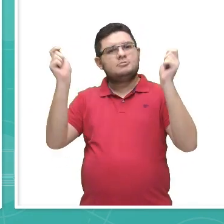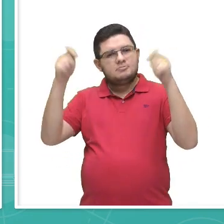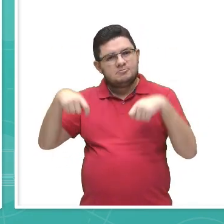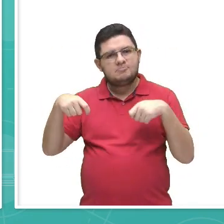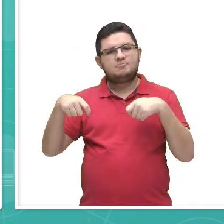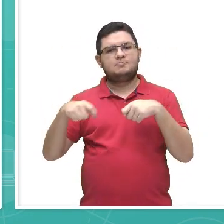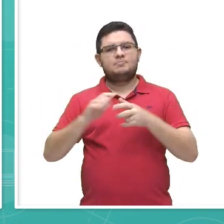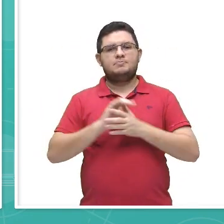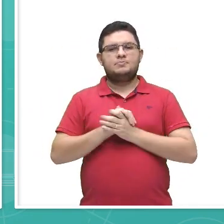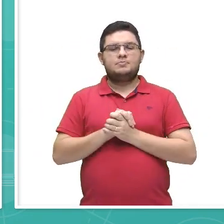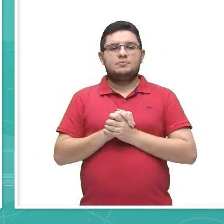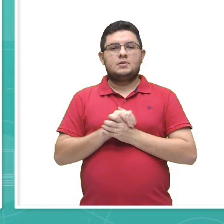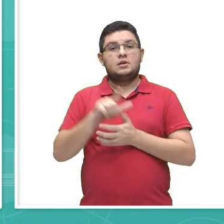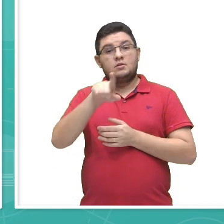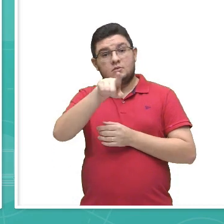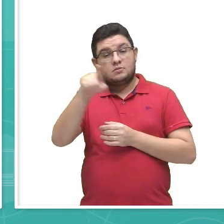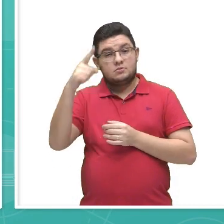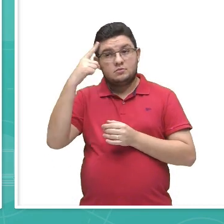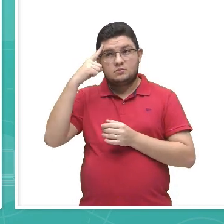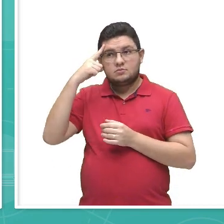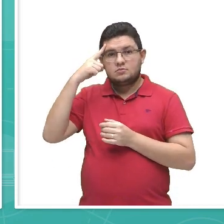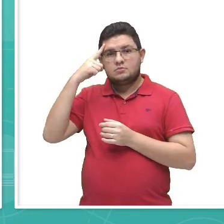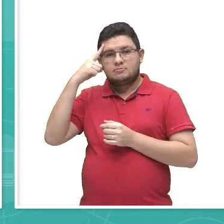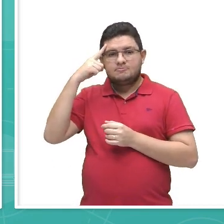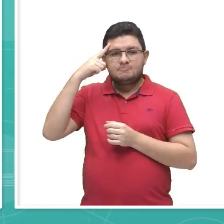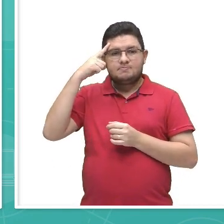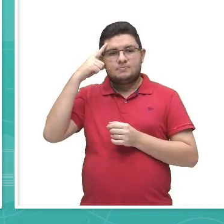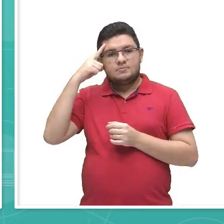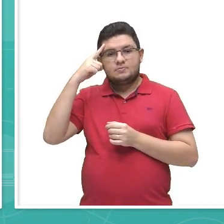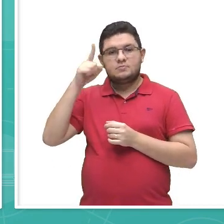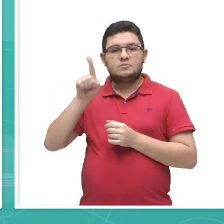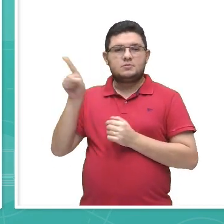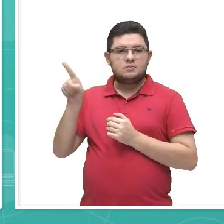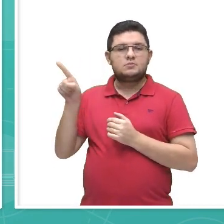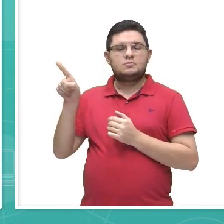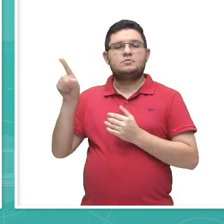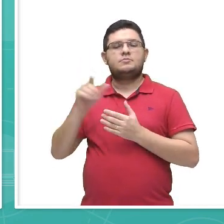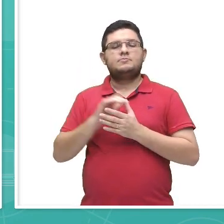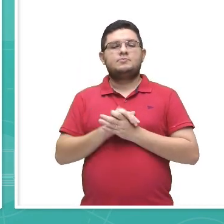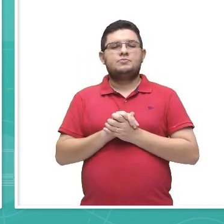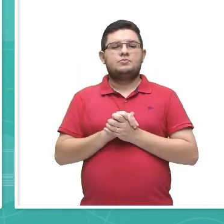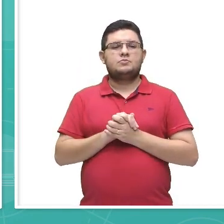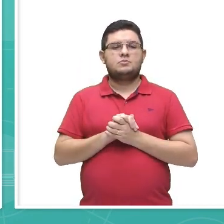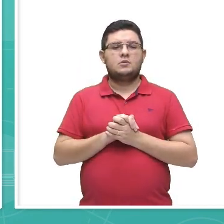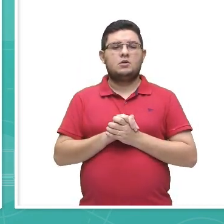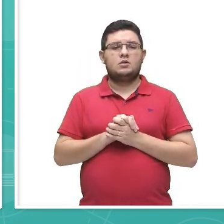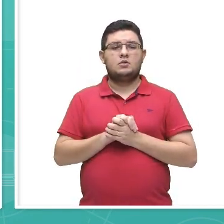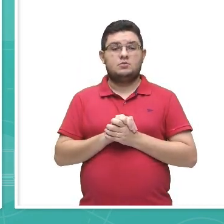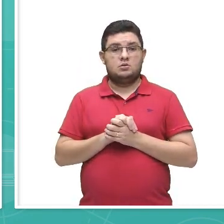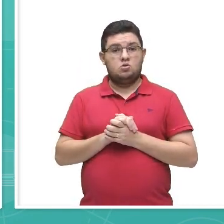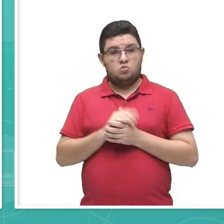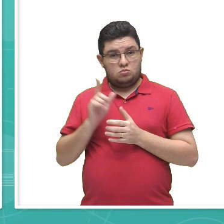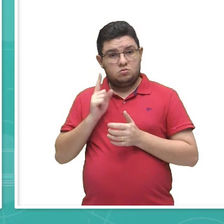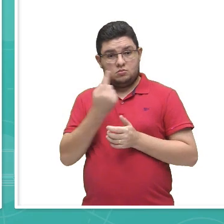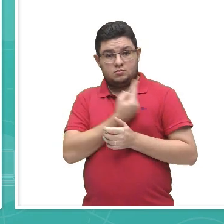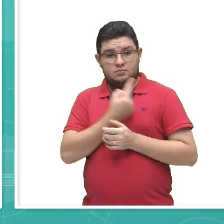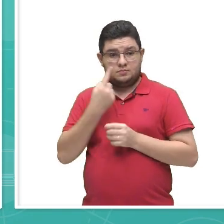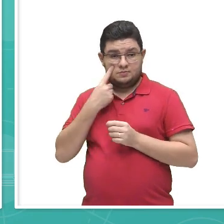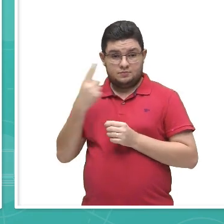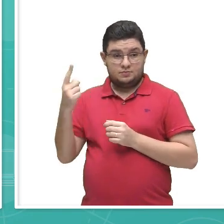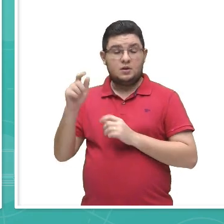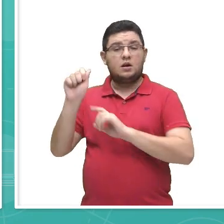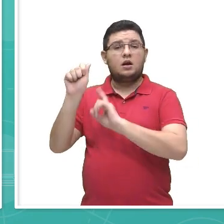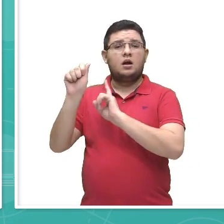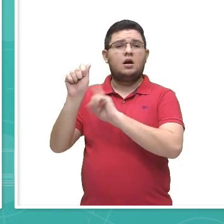Então, essa é a ideia aqui desta questão. Vamos analisar então aqui comigo. A opção da letra A